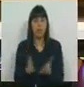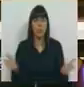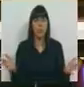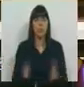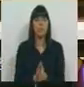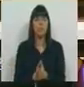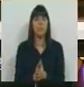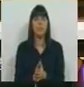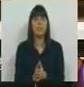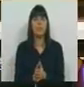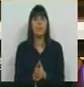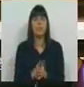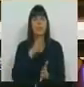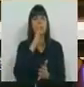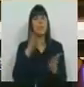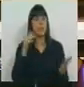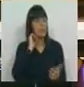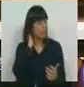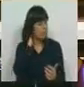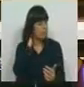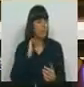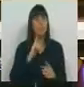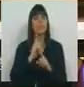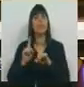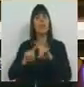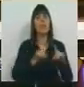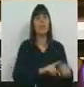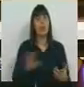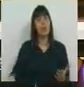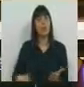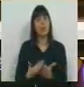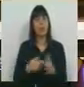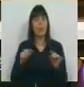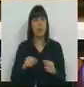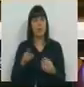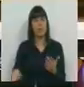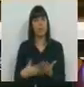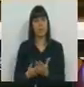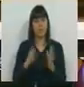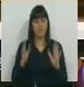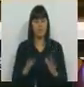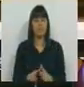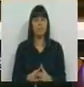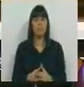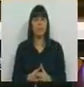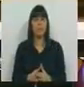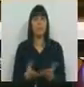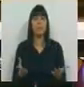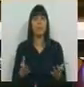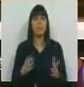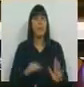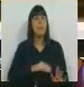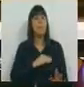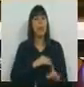E dizer o seguinte relativamente às várias propostas que aqui estão apresentadas. Quanto